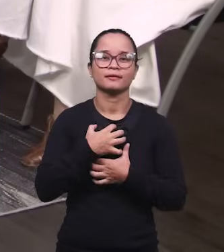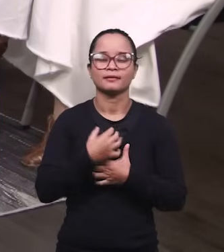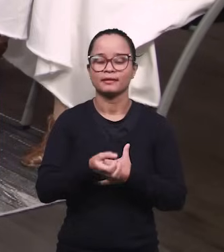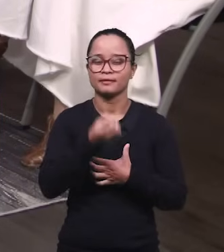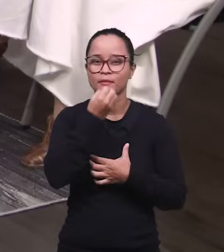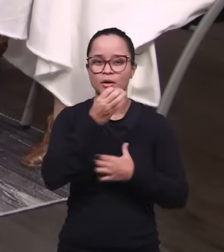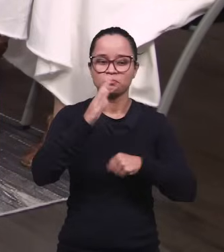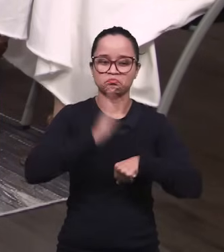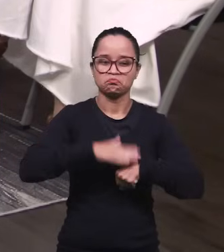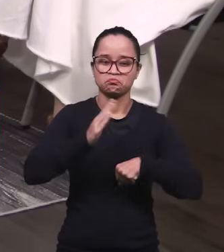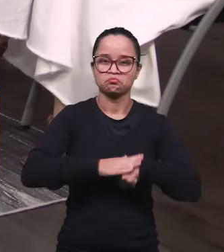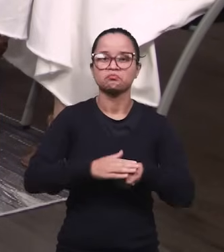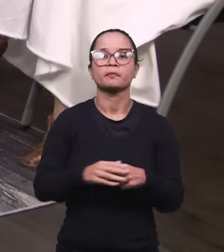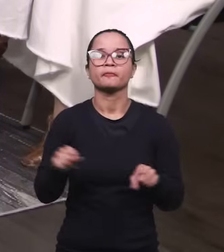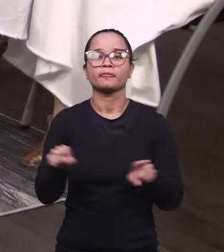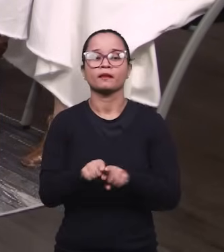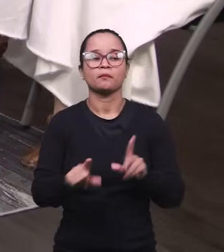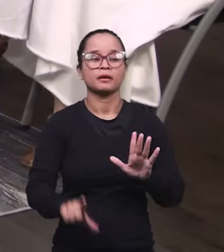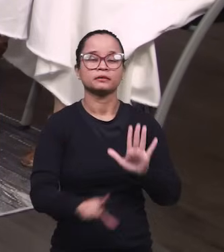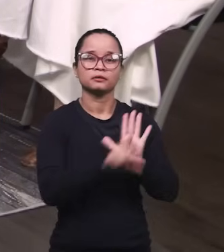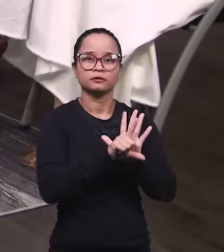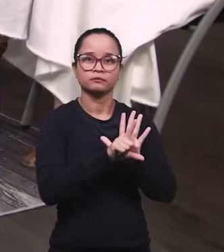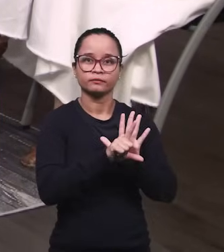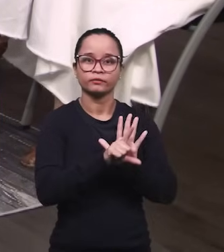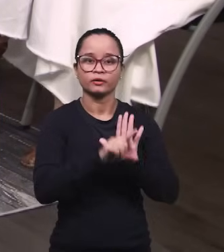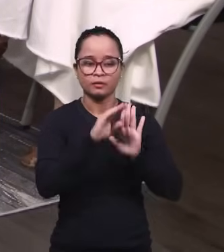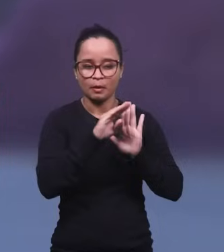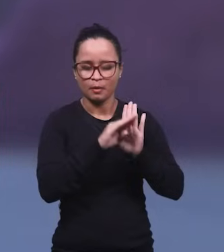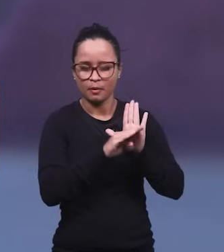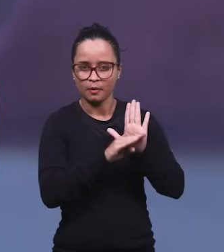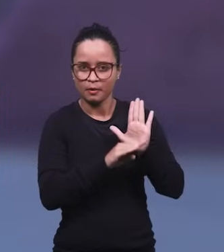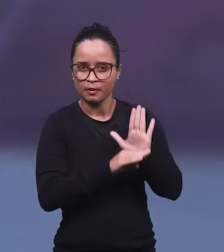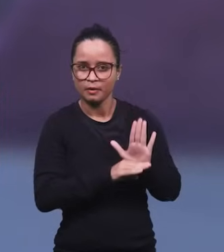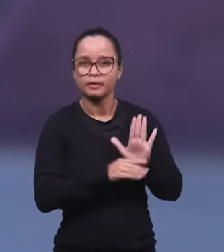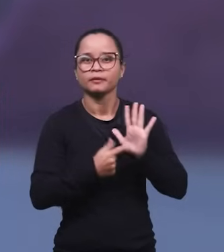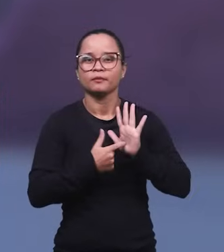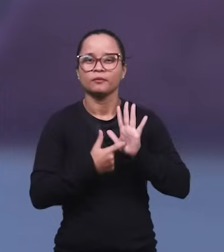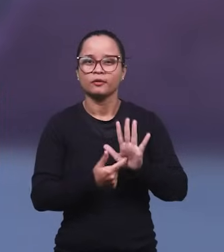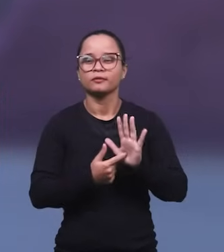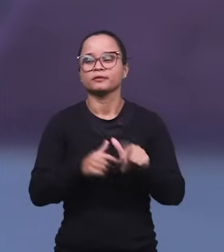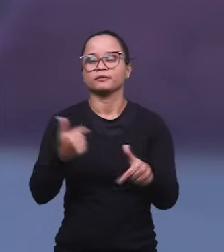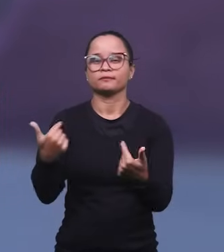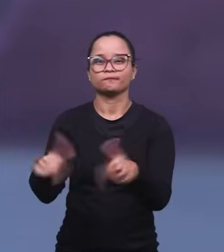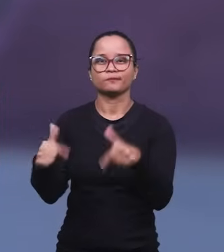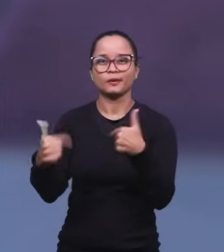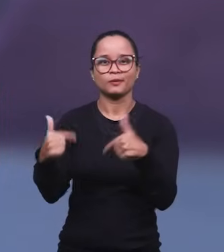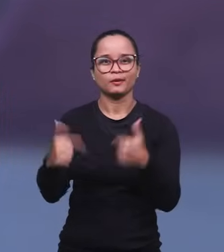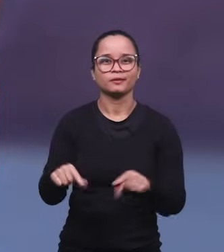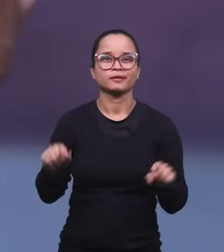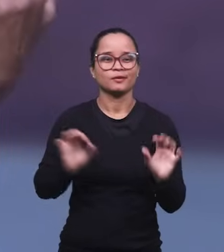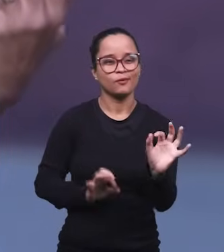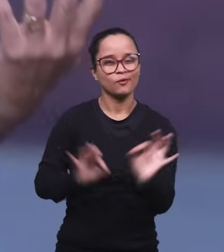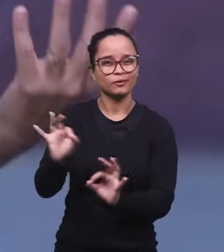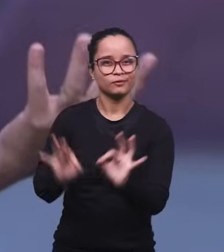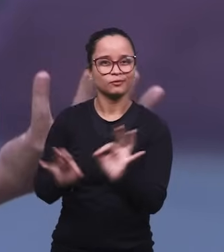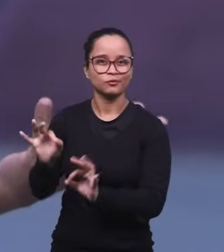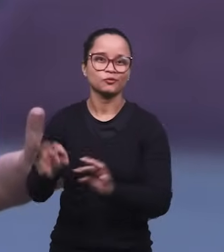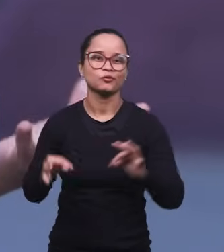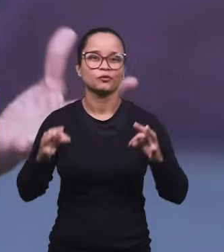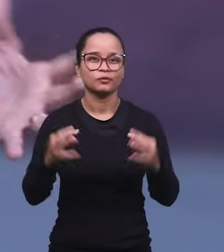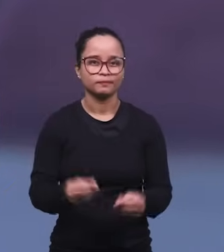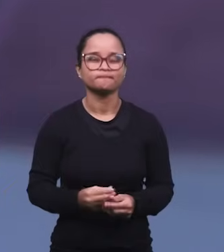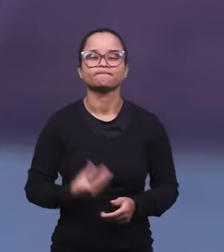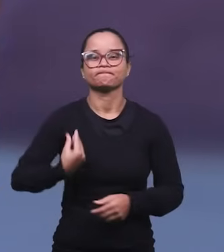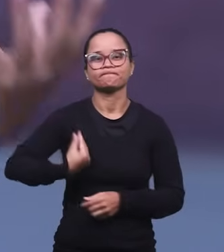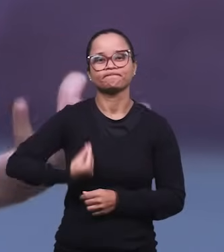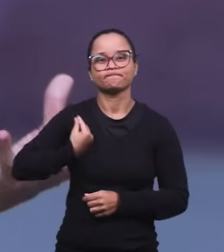vez mais autônomas. Há legislações que regem isso, que regem esse trabalho, que organizam aqui a